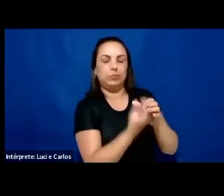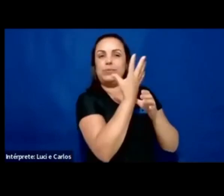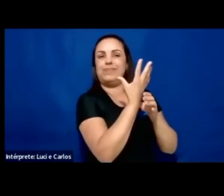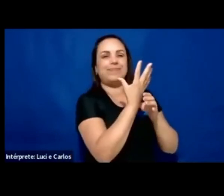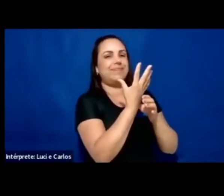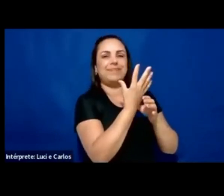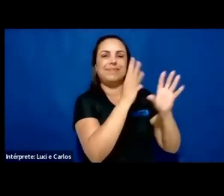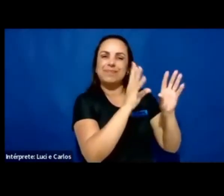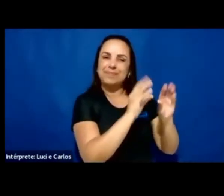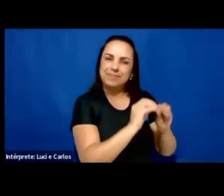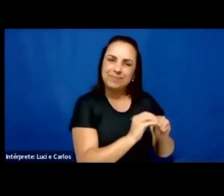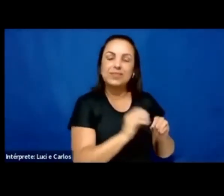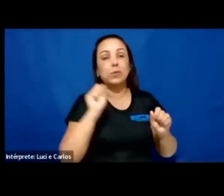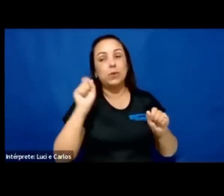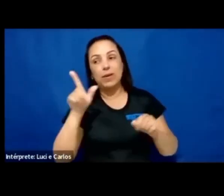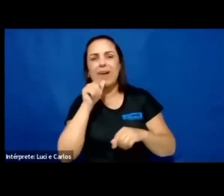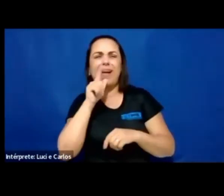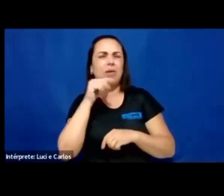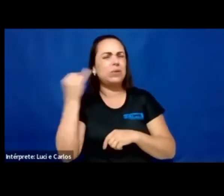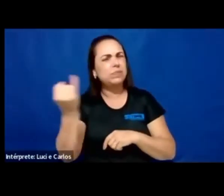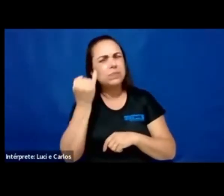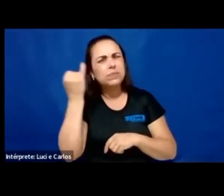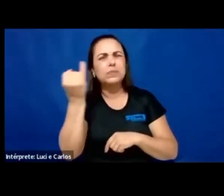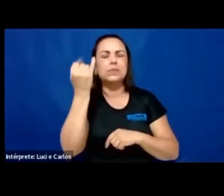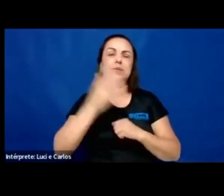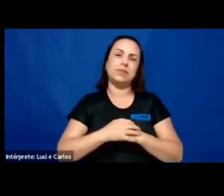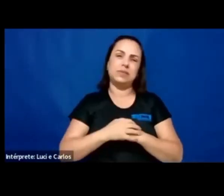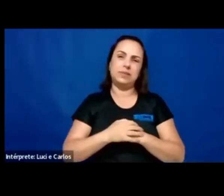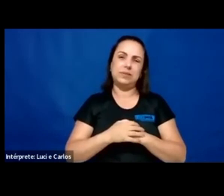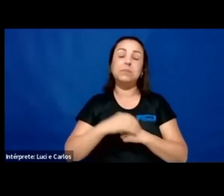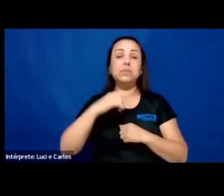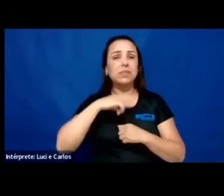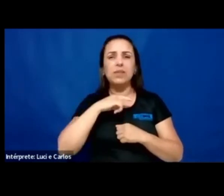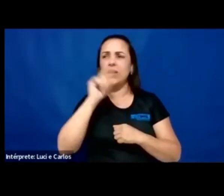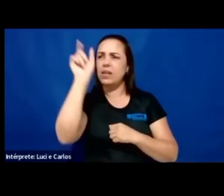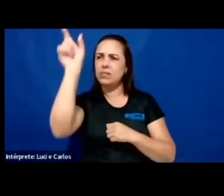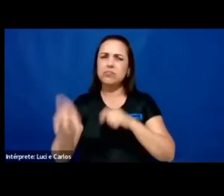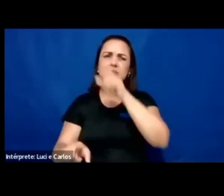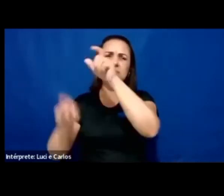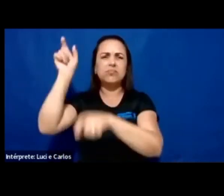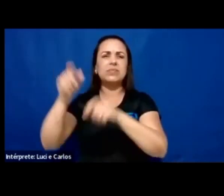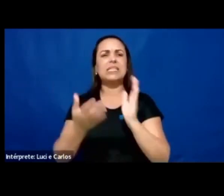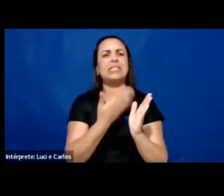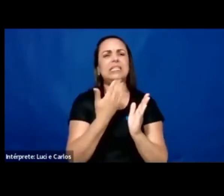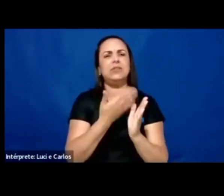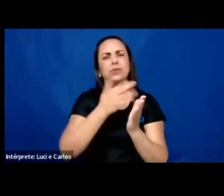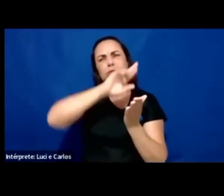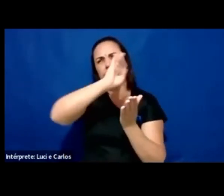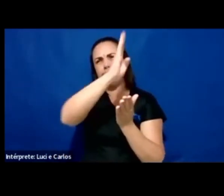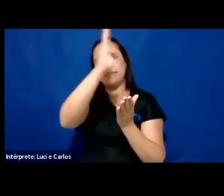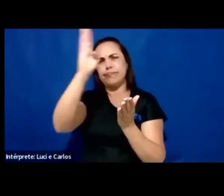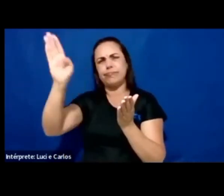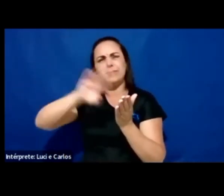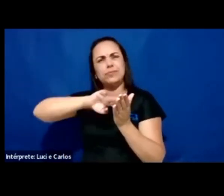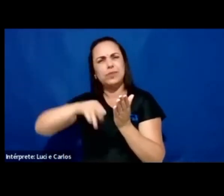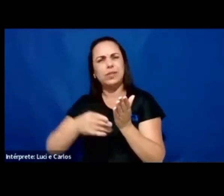Realmente. Hoje, existem muitos livros na literatura sobre água. Pouca gente já estudou sobre água. E a água é